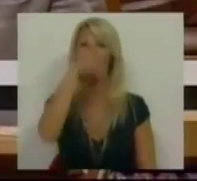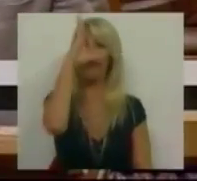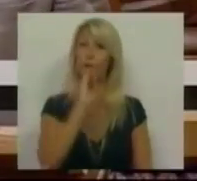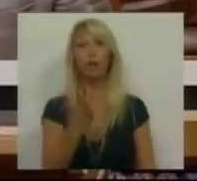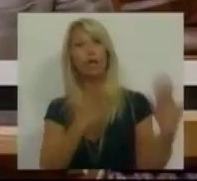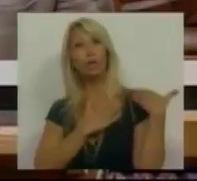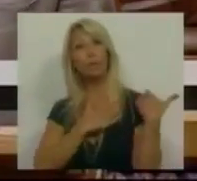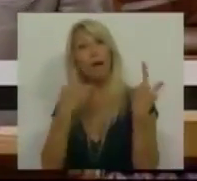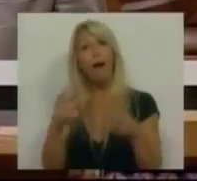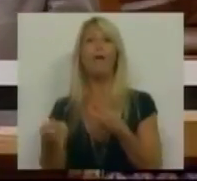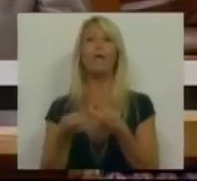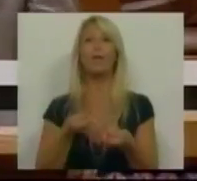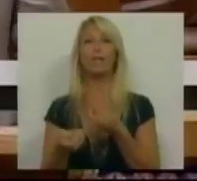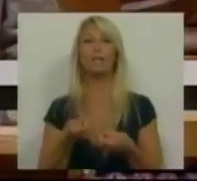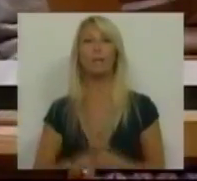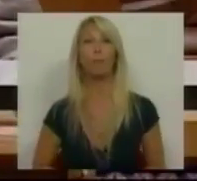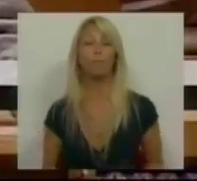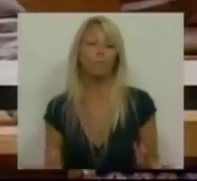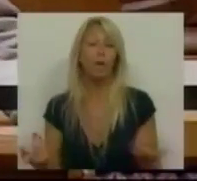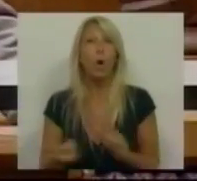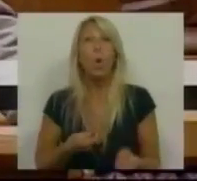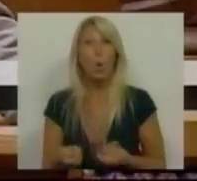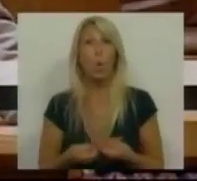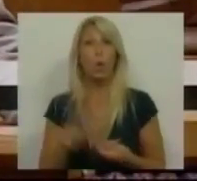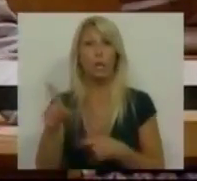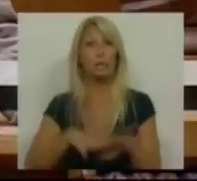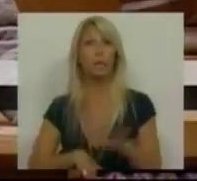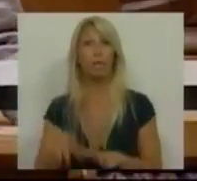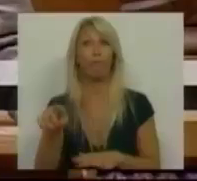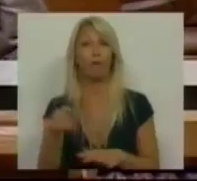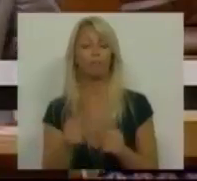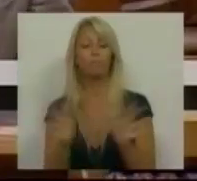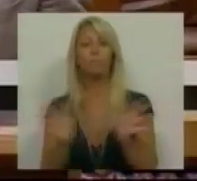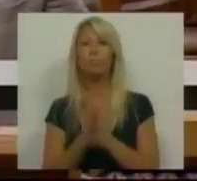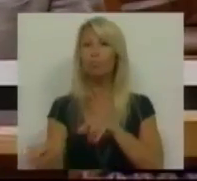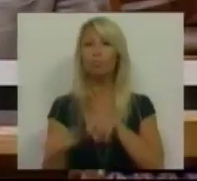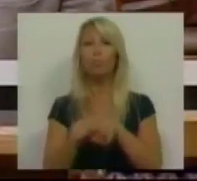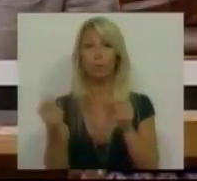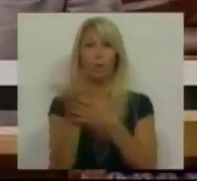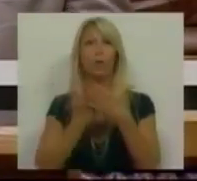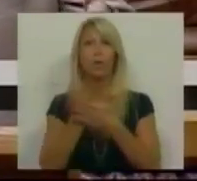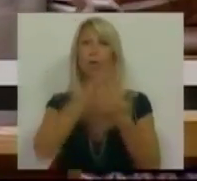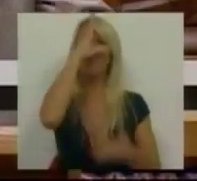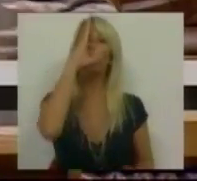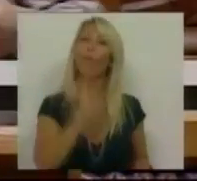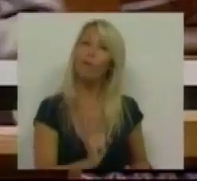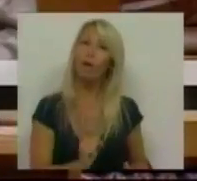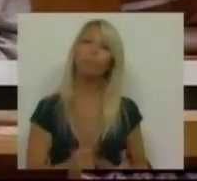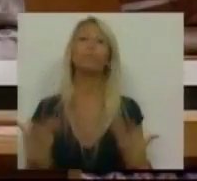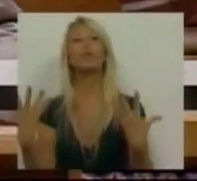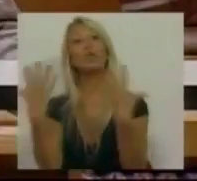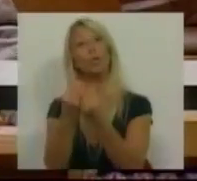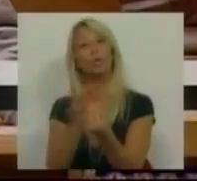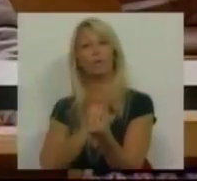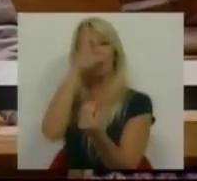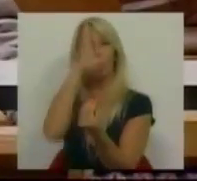responsável pela coordenação. E na coordenação que ele tem feito de toda a política económica do Governo, juntou-se com a sua Ministra